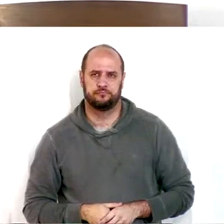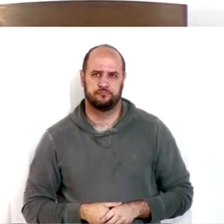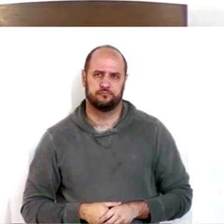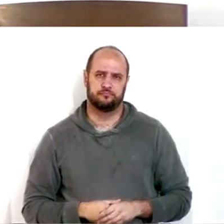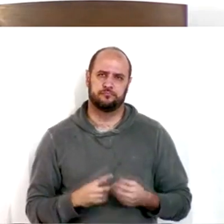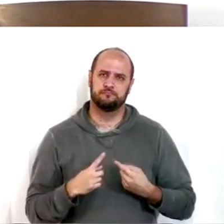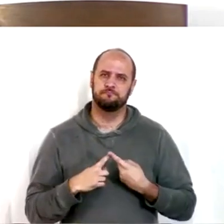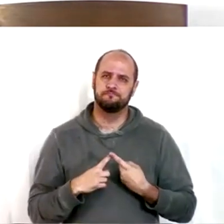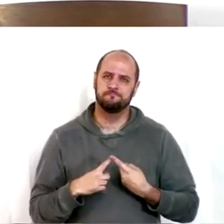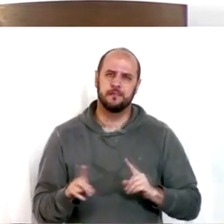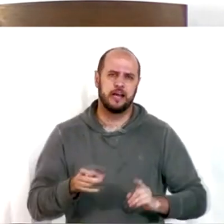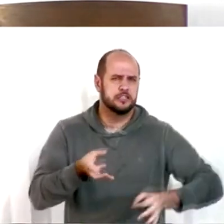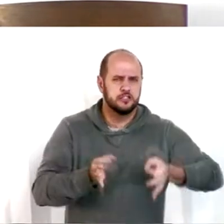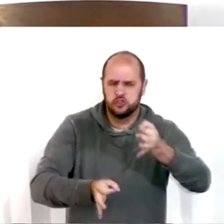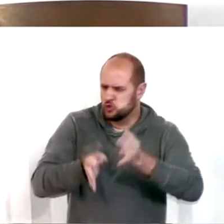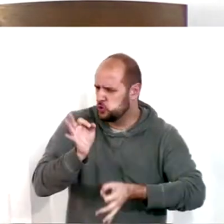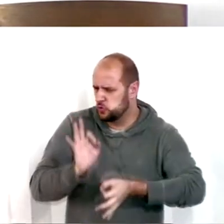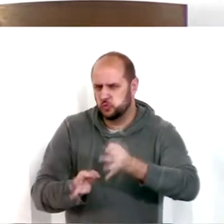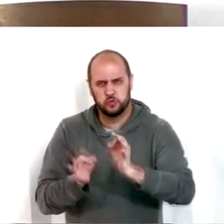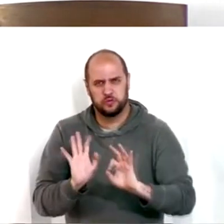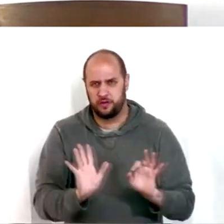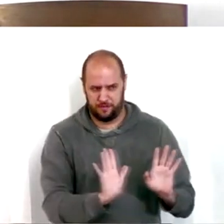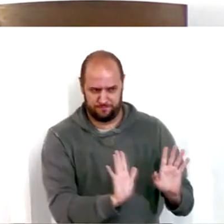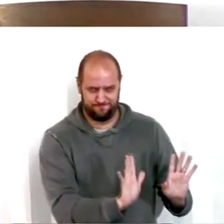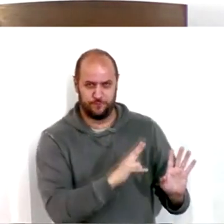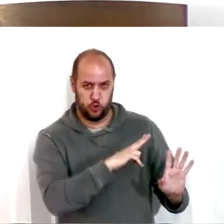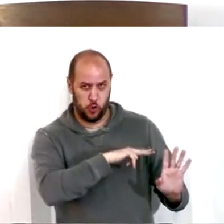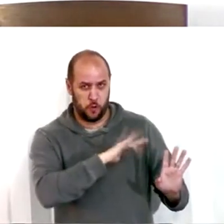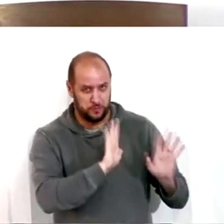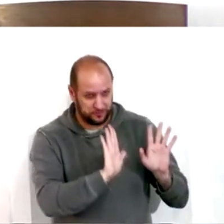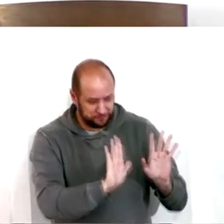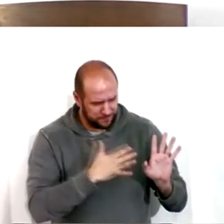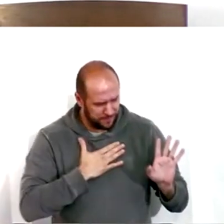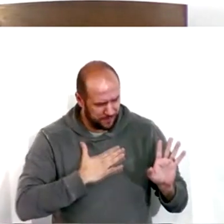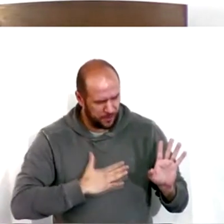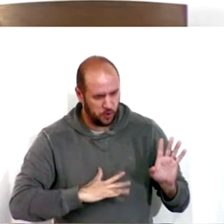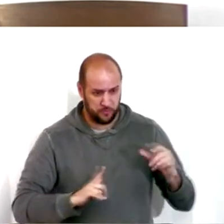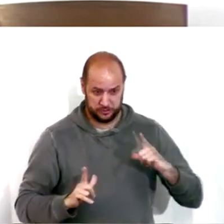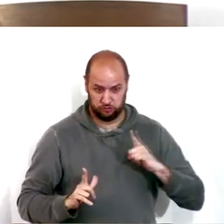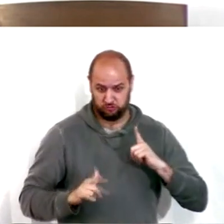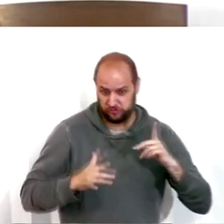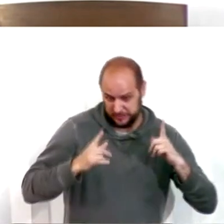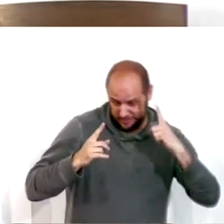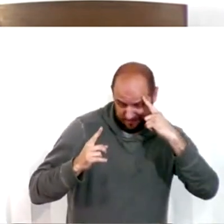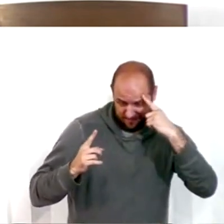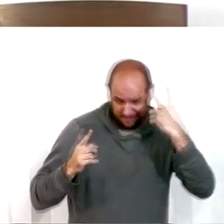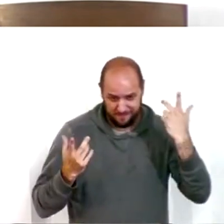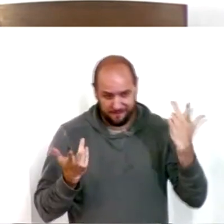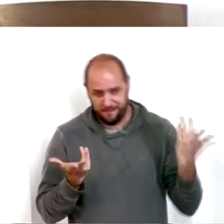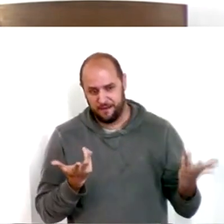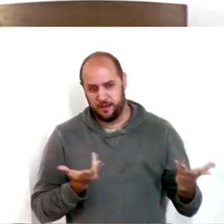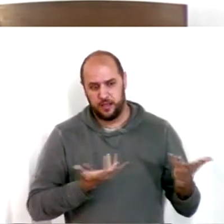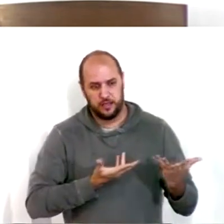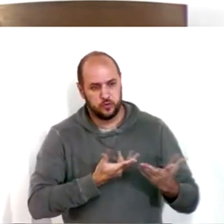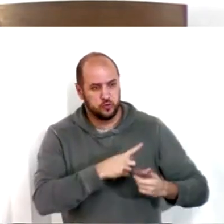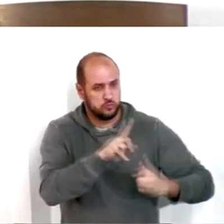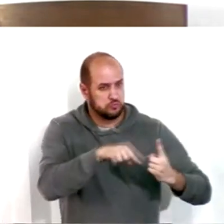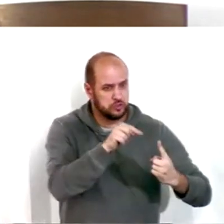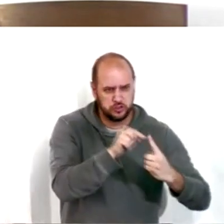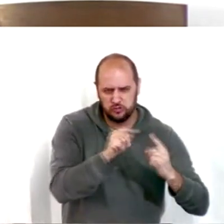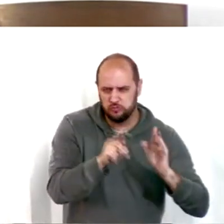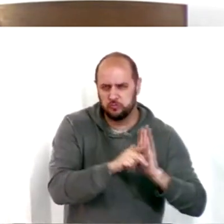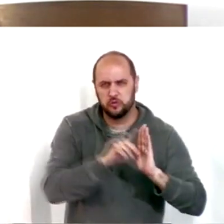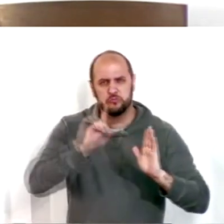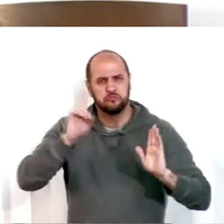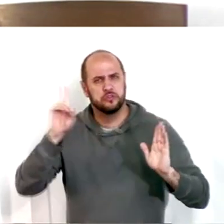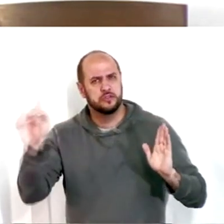No entanto, não vamos julgar totalmente Noemi. Ela tinha esse senso a respeito dos propósitos de